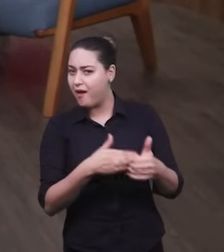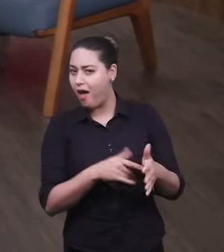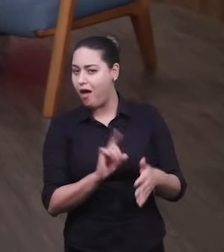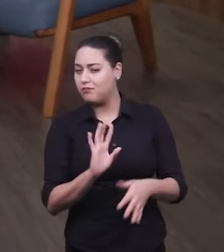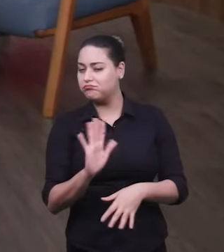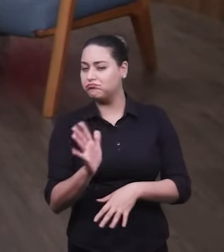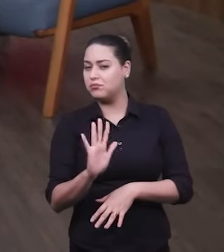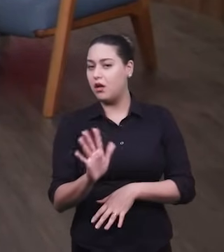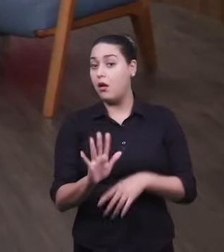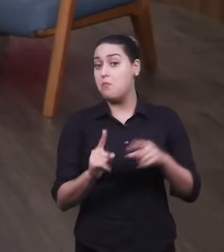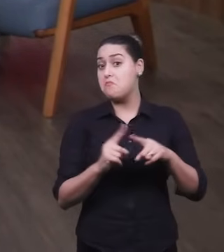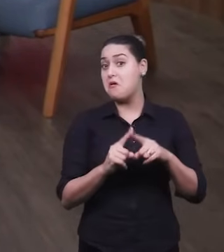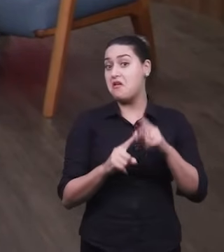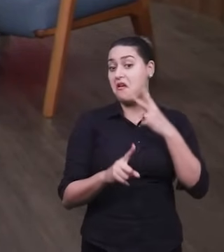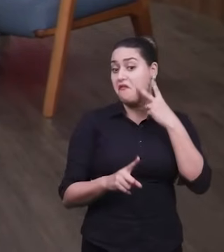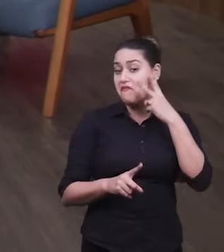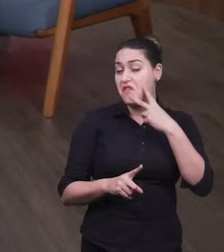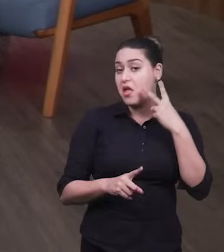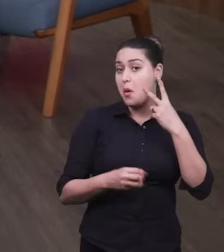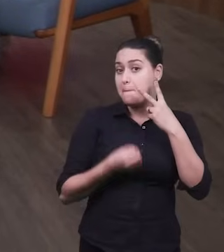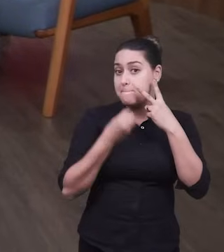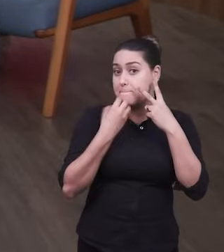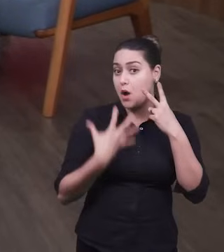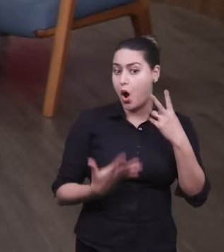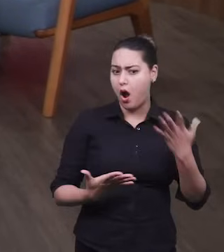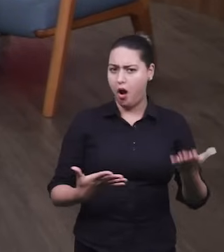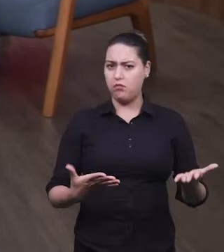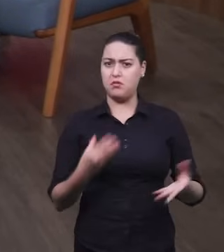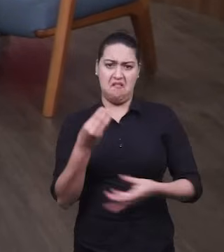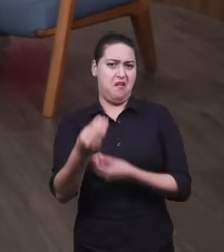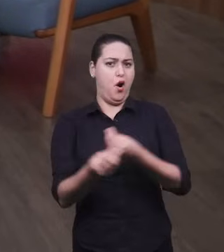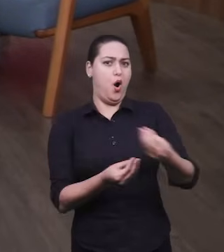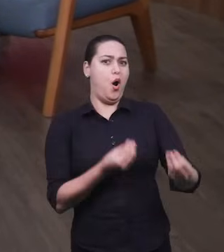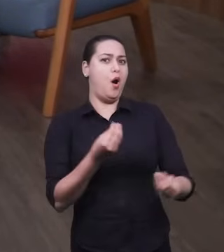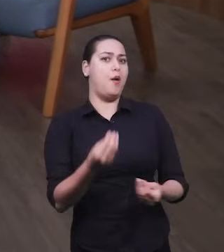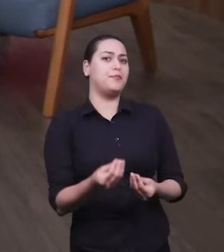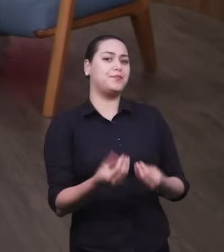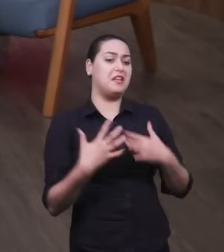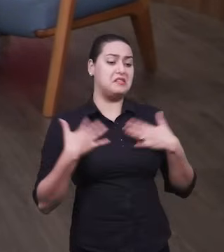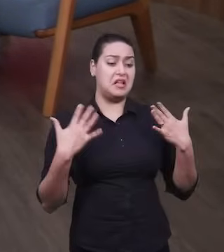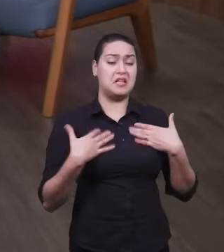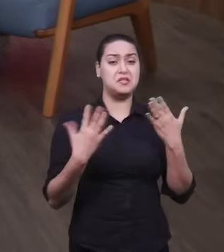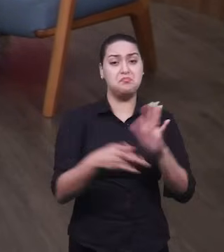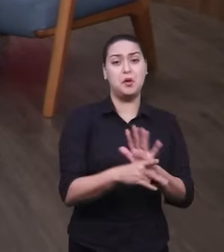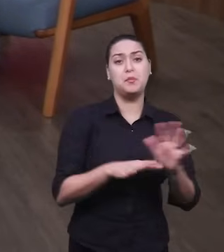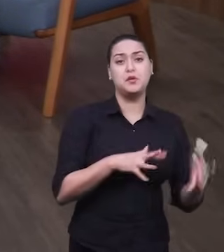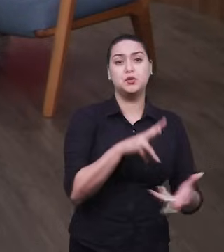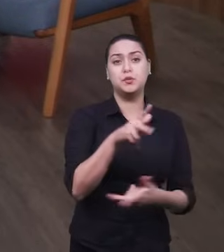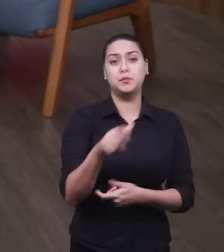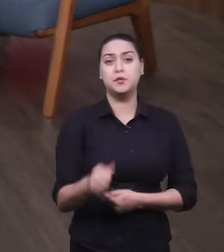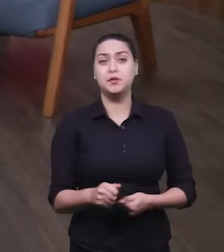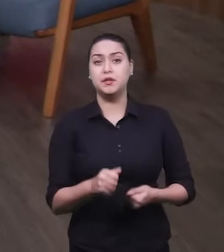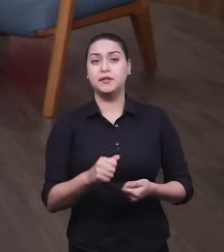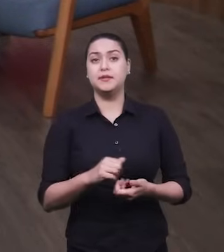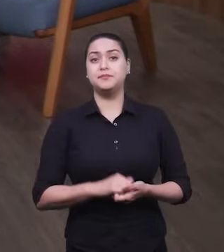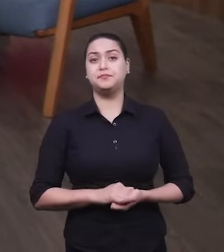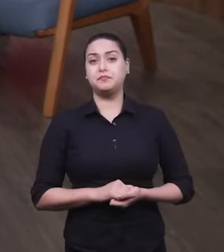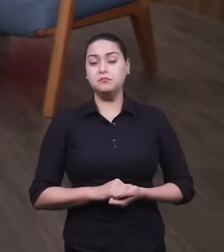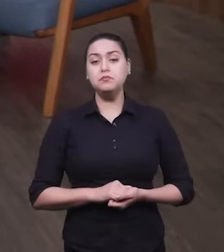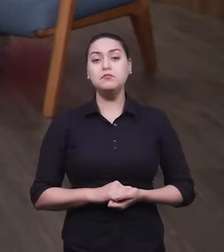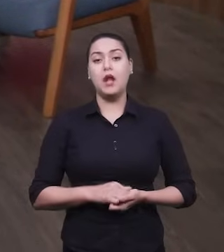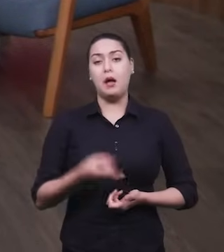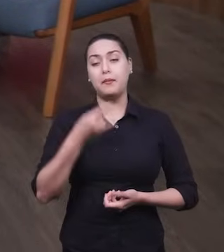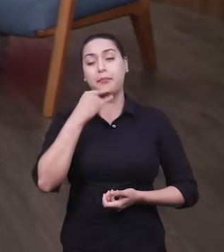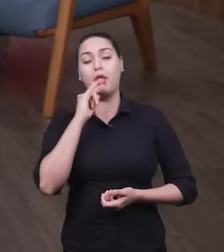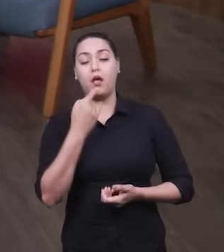ambientes. Mas como? Esse vinho é tão bom. Ou seja, são as alegrias passageiras do mundo. A embriaguez